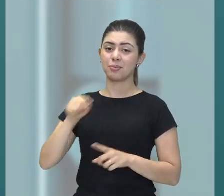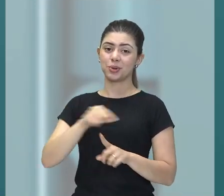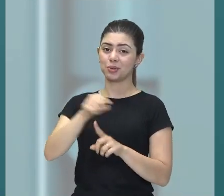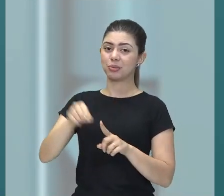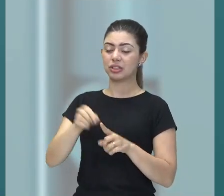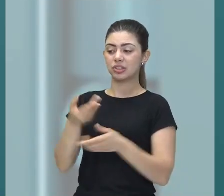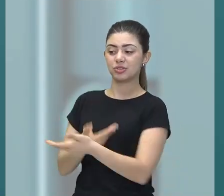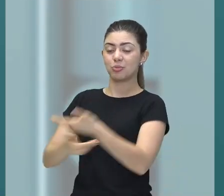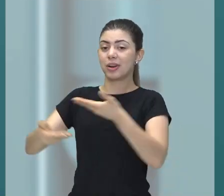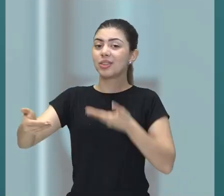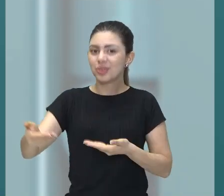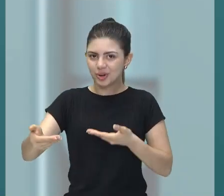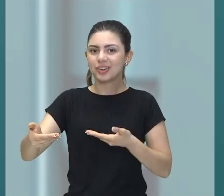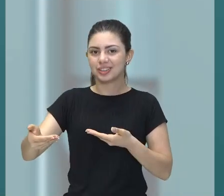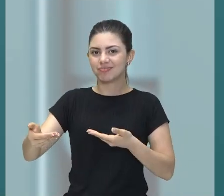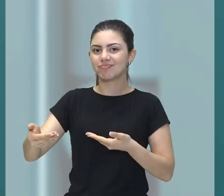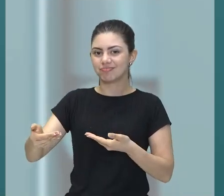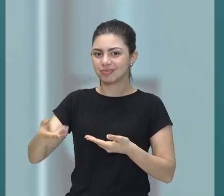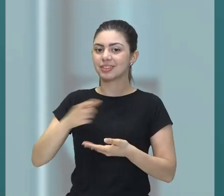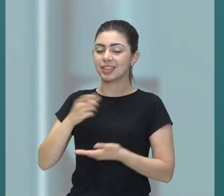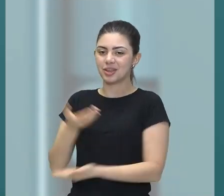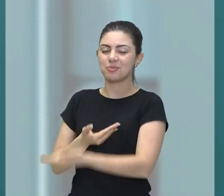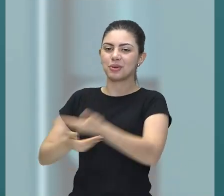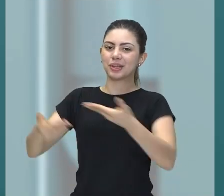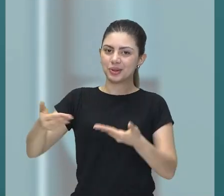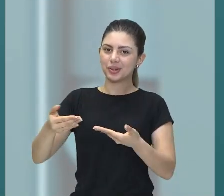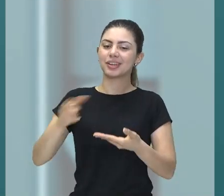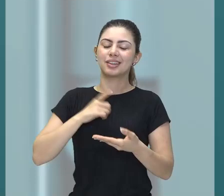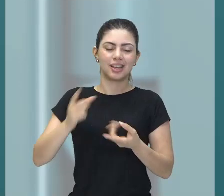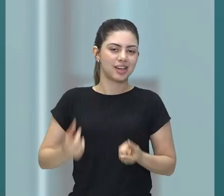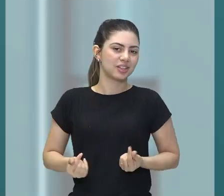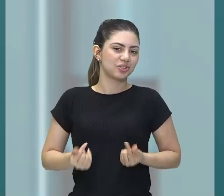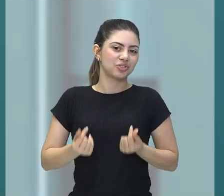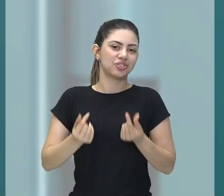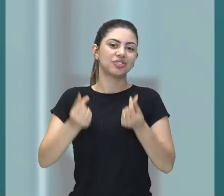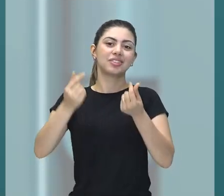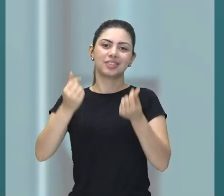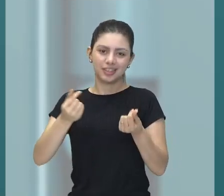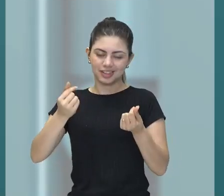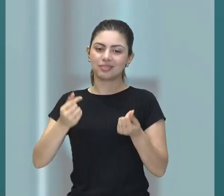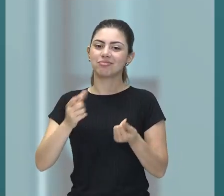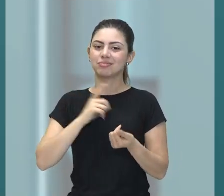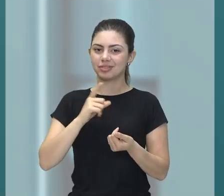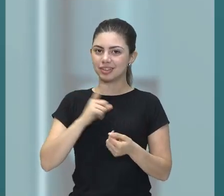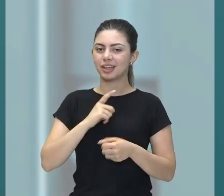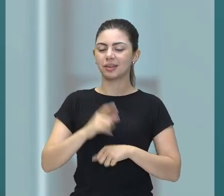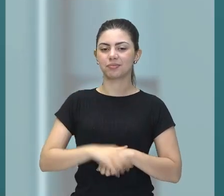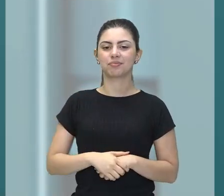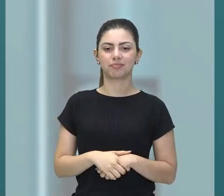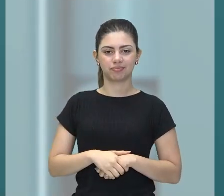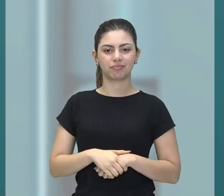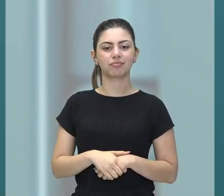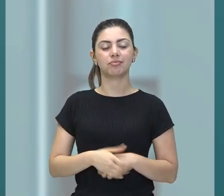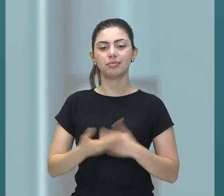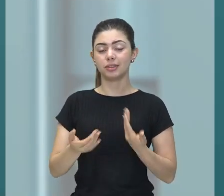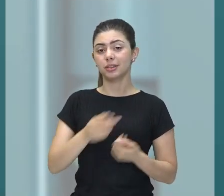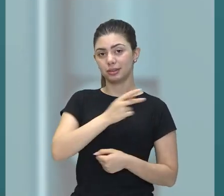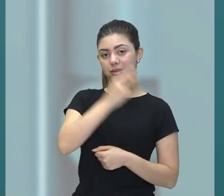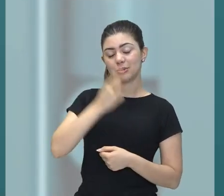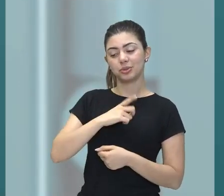verdade, existe uma troca muito grande que gera também bastante receitas, bastante lucro para quem está